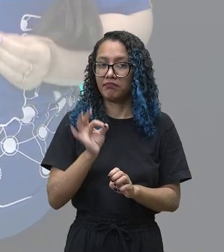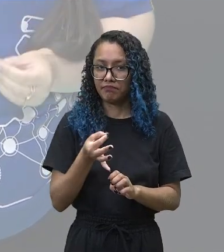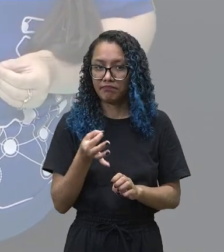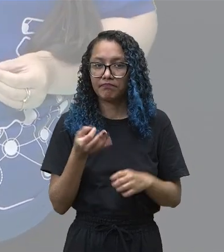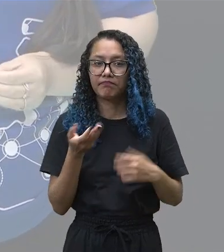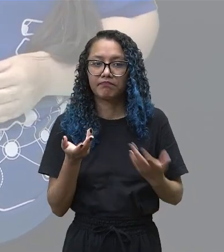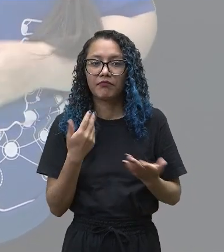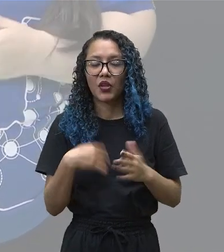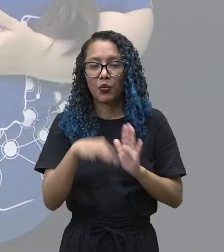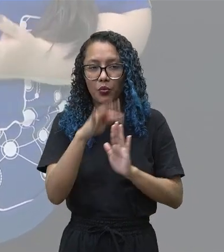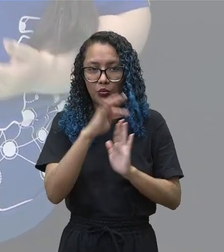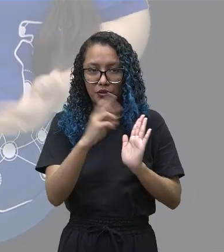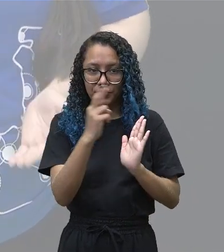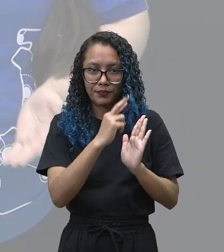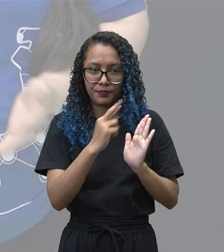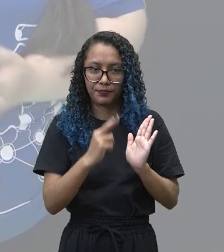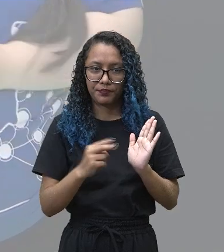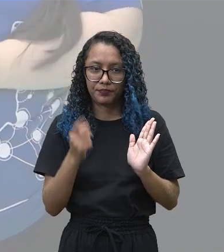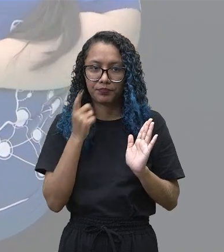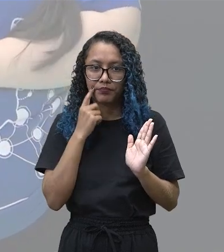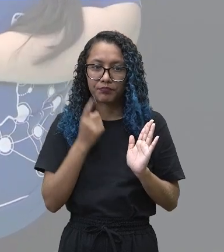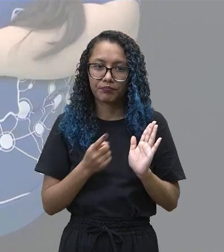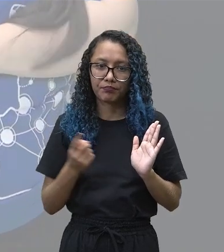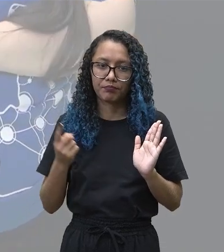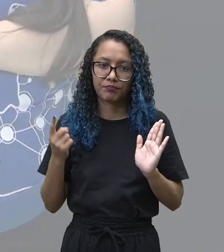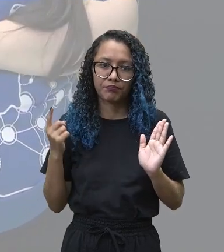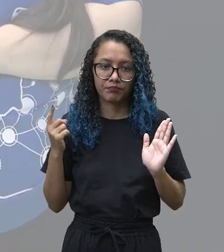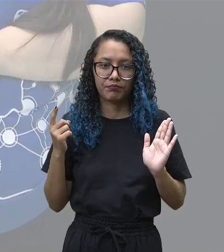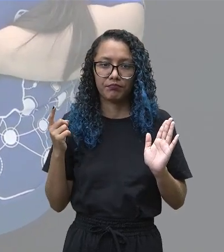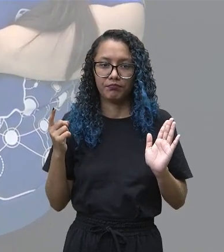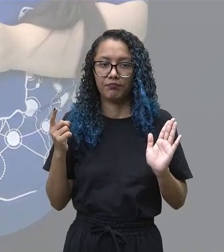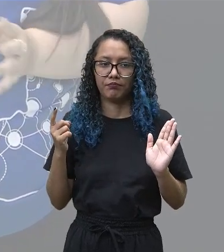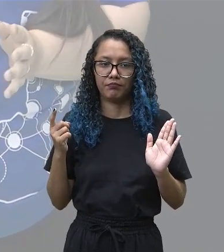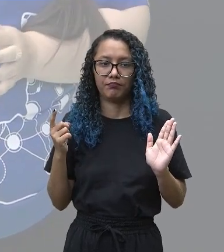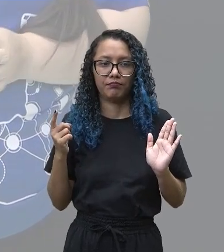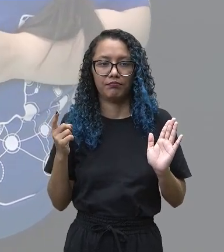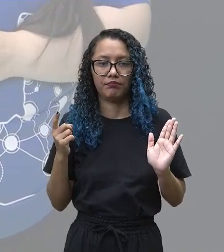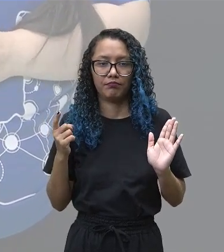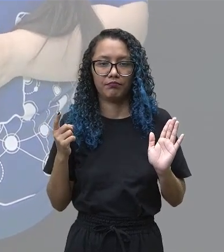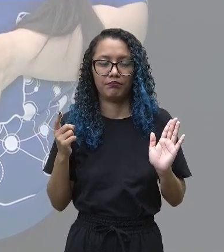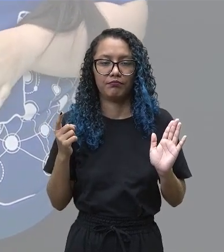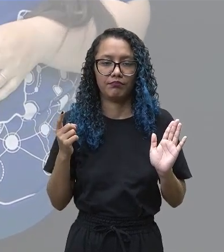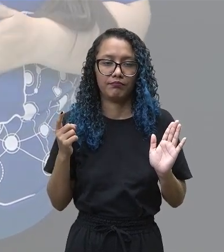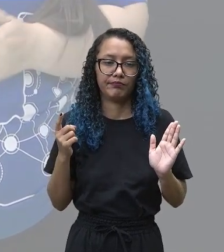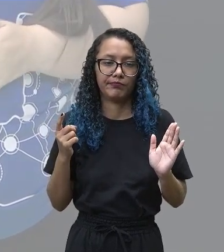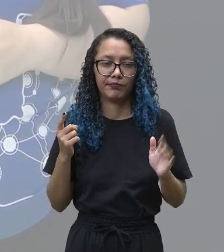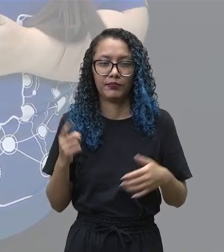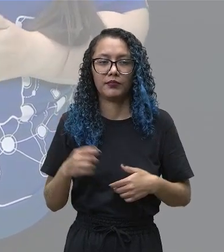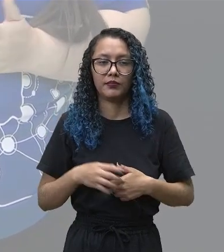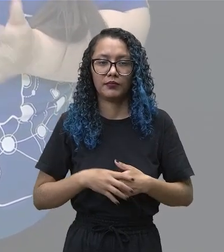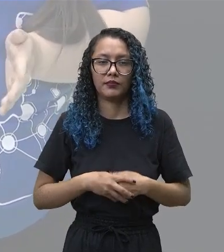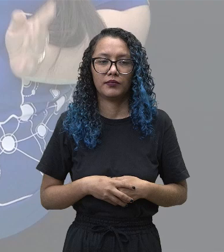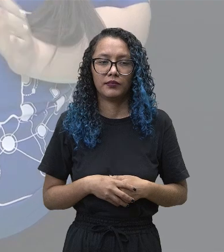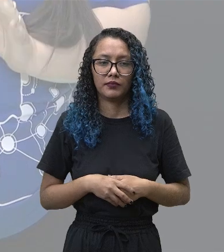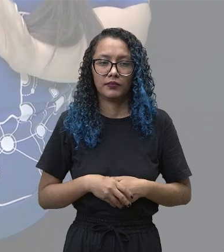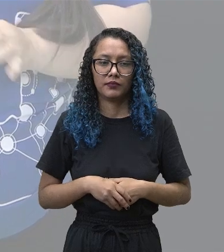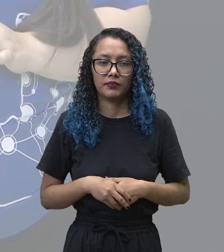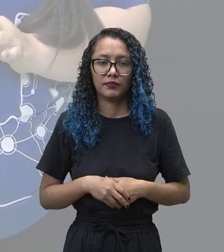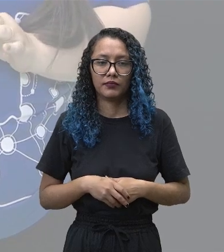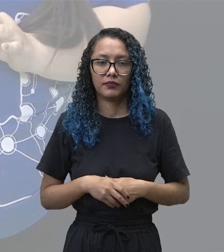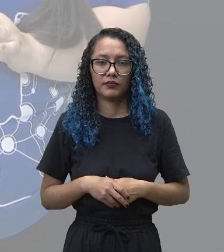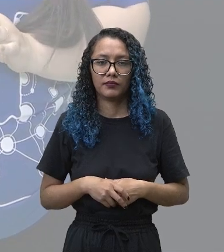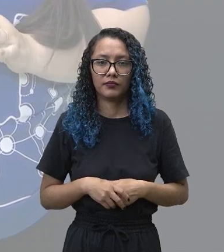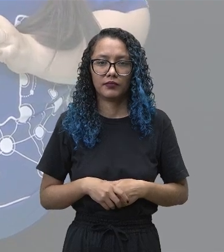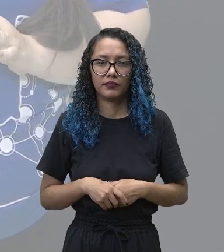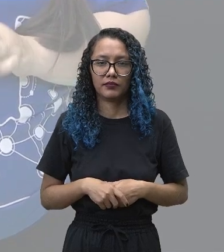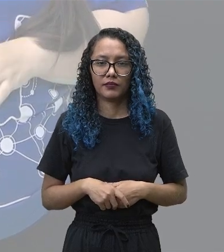o autor é quem defende que tipo de estrutura elige para armar su